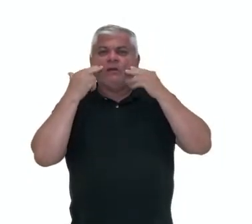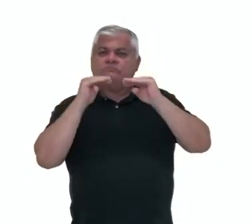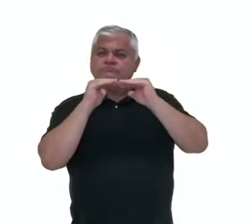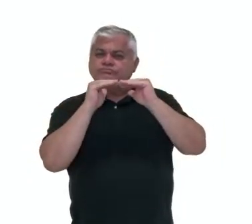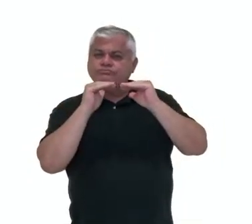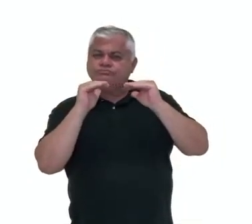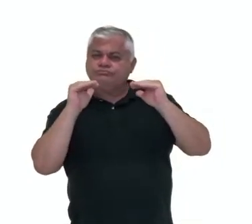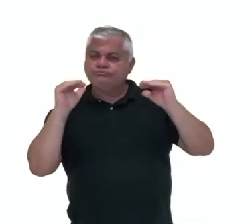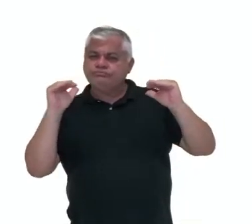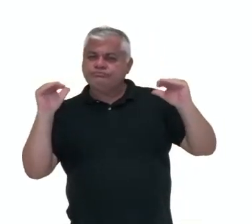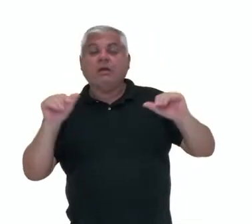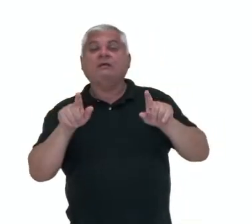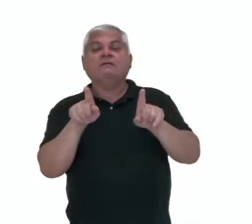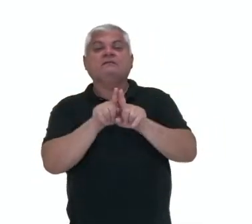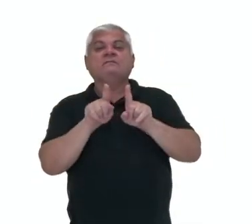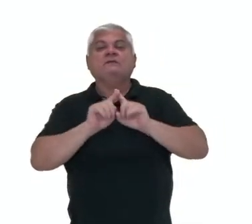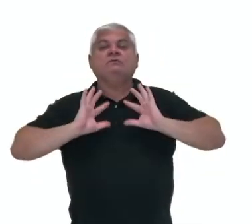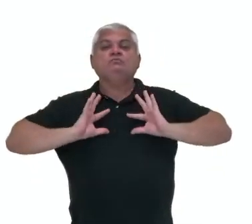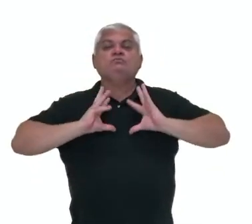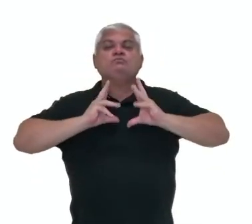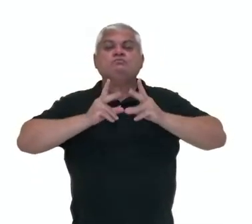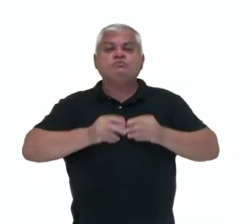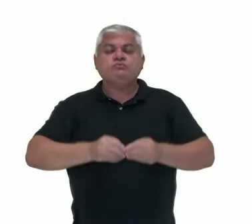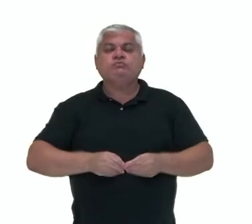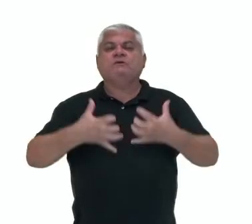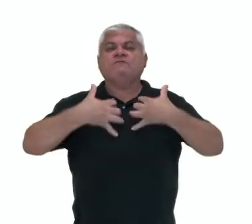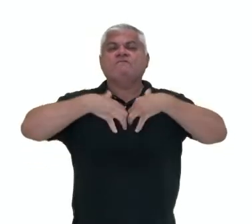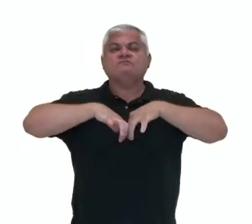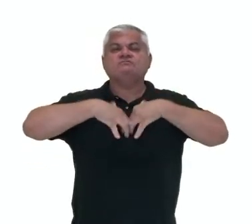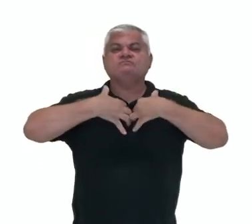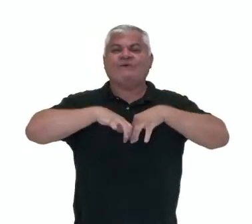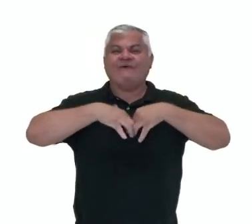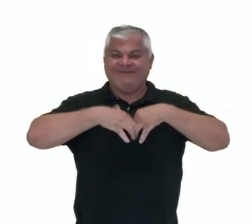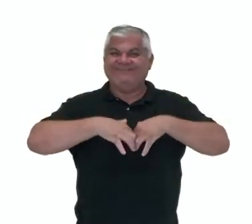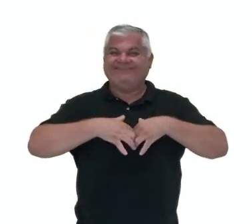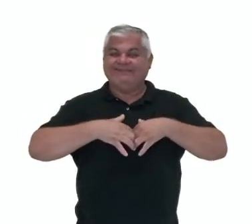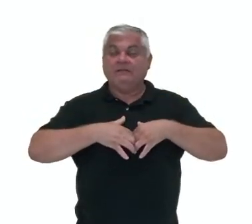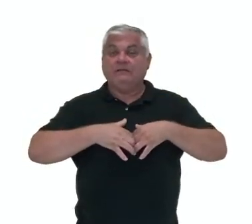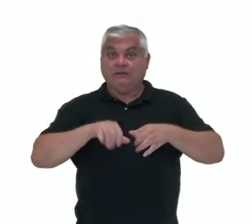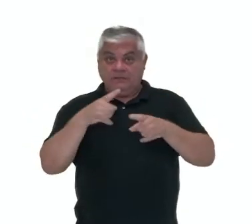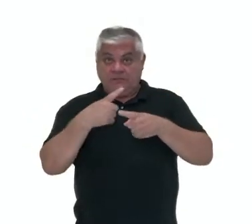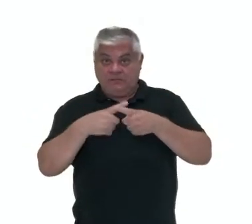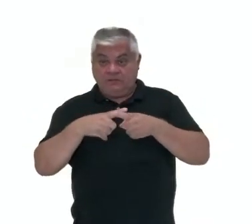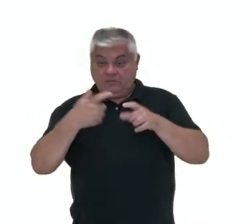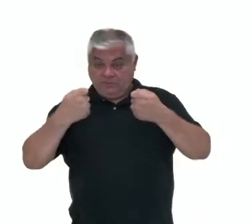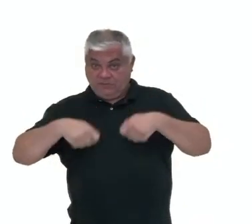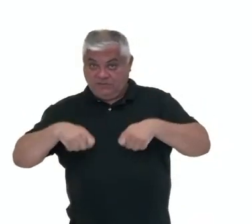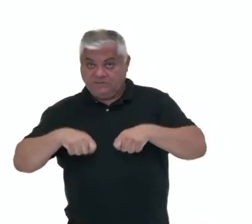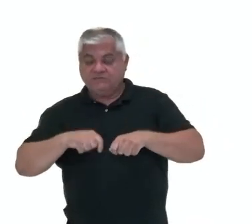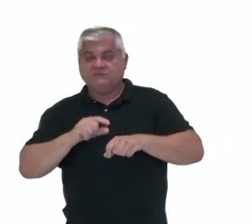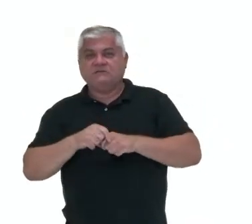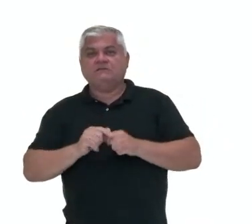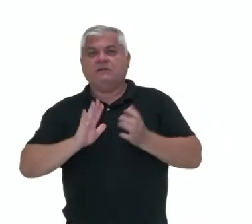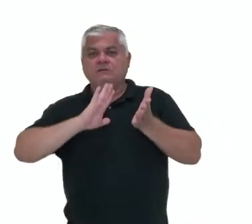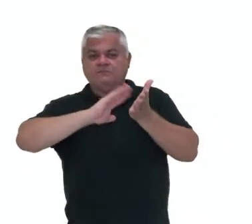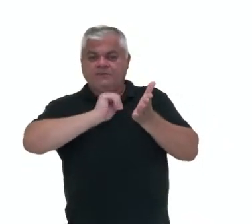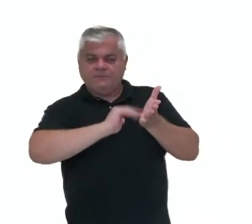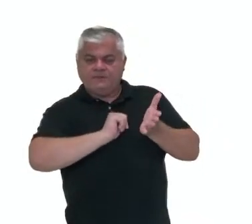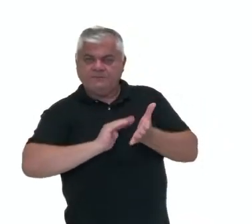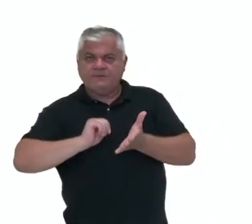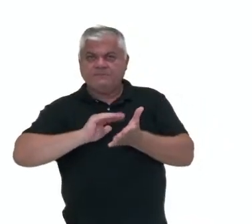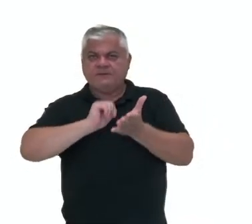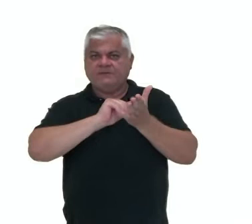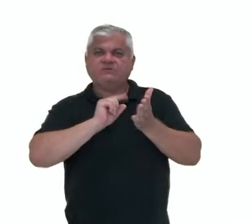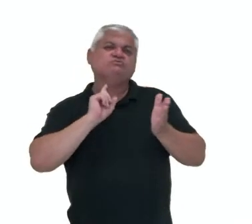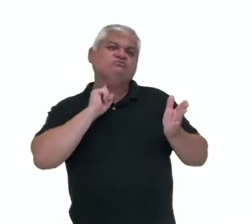manter também toda uma série de funcionamentos. Então, ele precisa ali, ele não retira os resíduos tóxicos